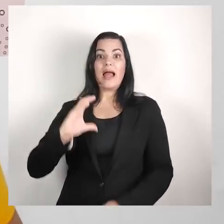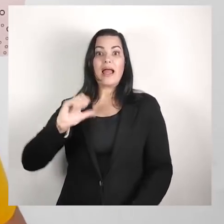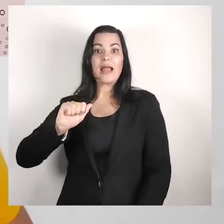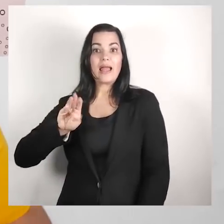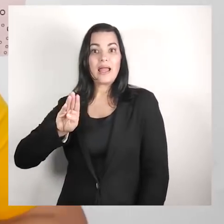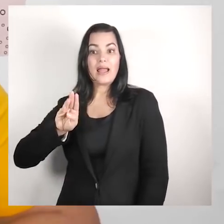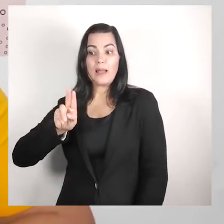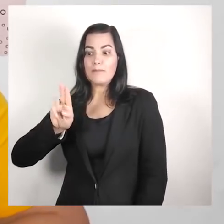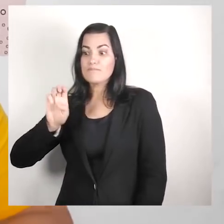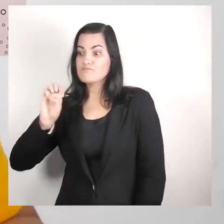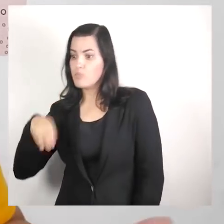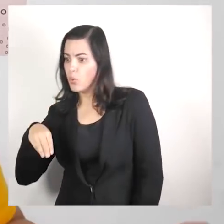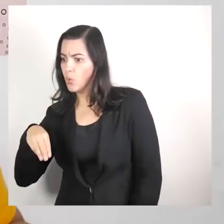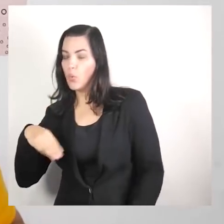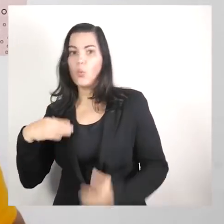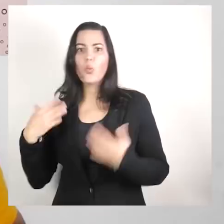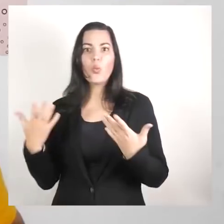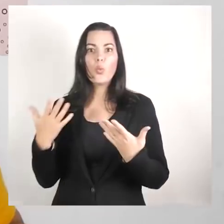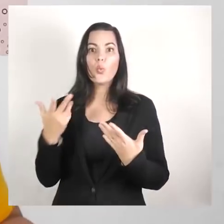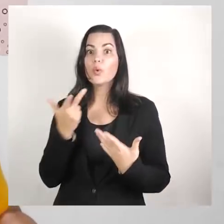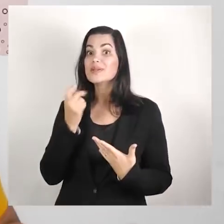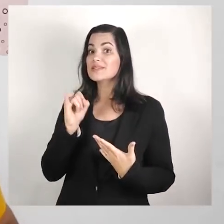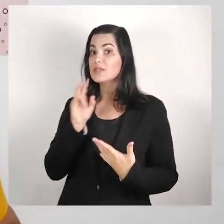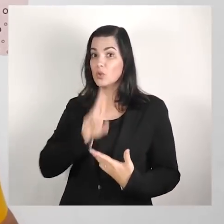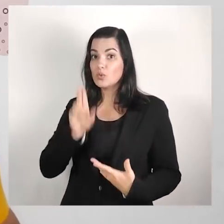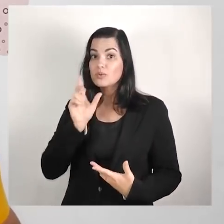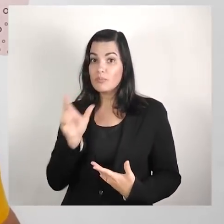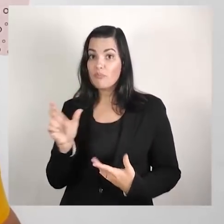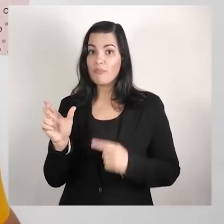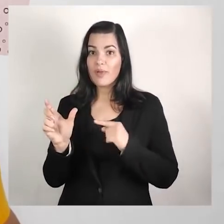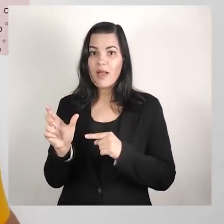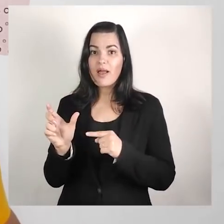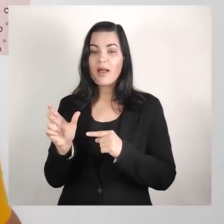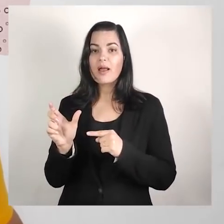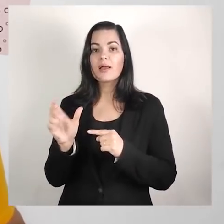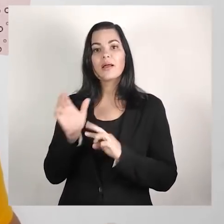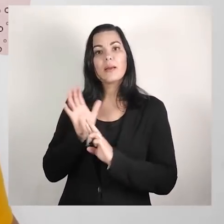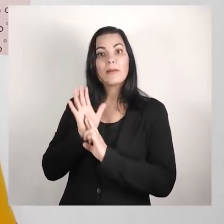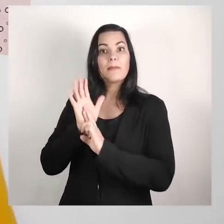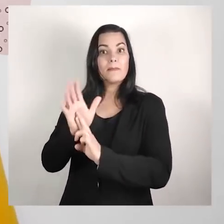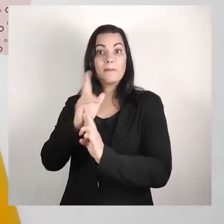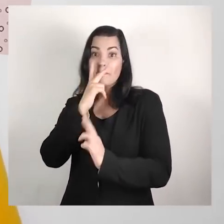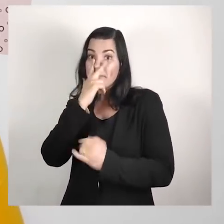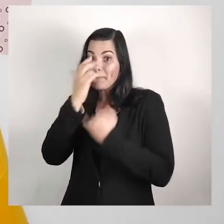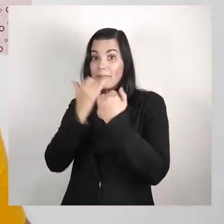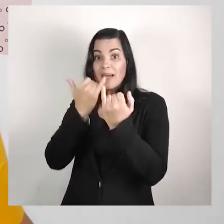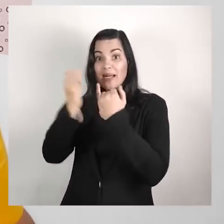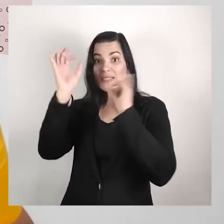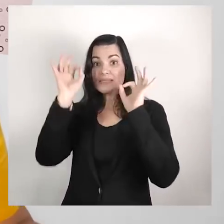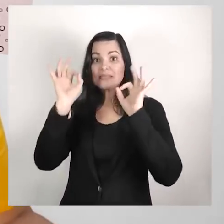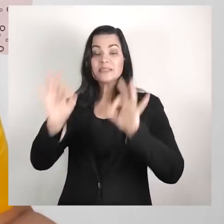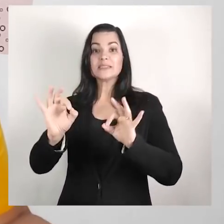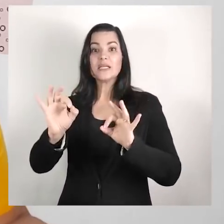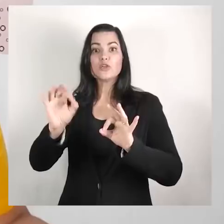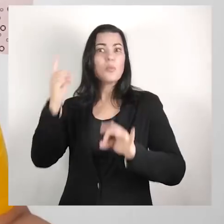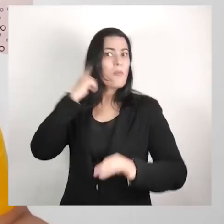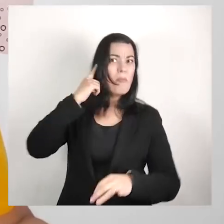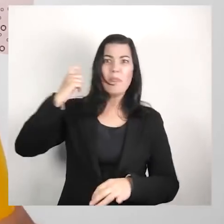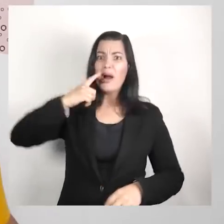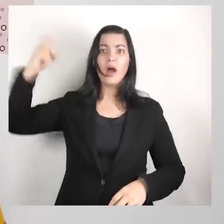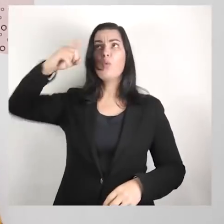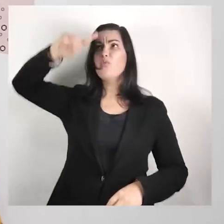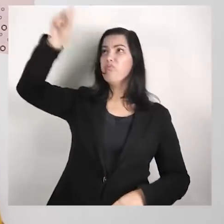Por exemplo, cabum! Quando nós falamos assim, nós estamos representando uma grande